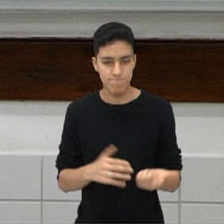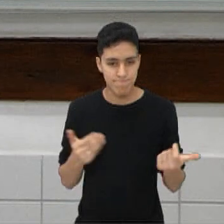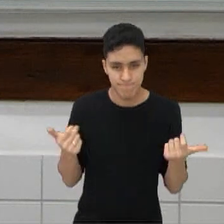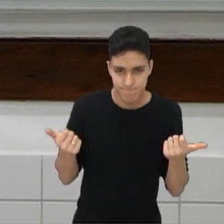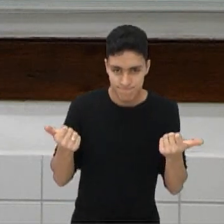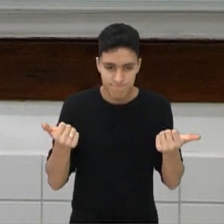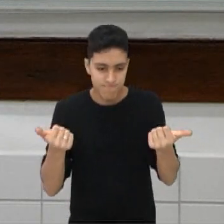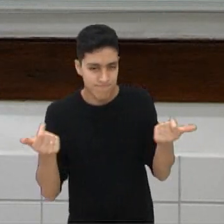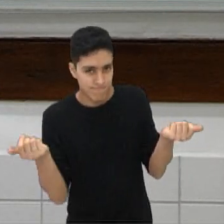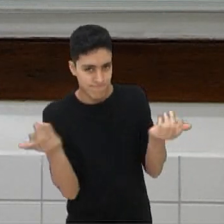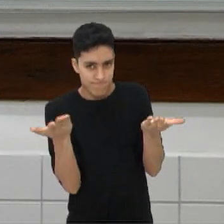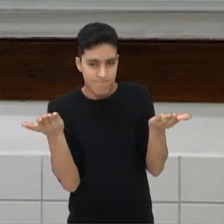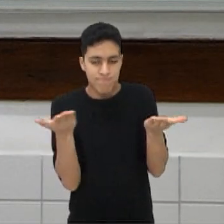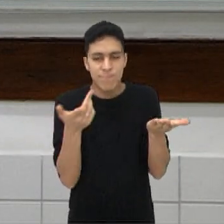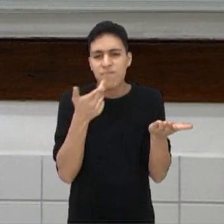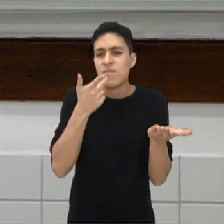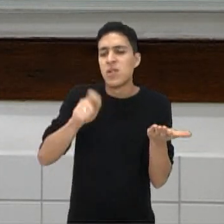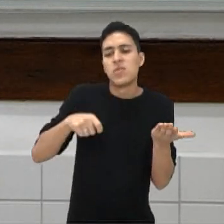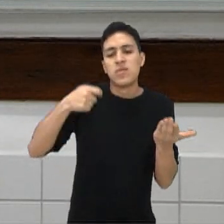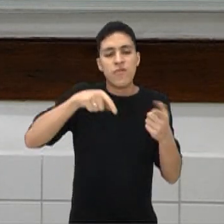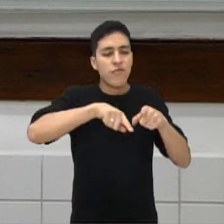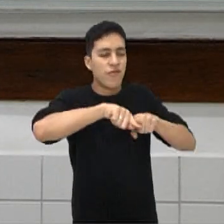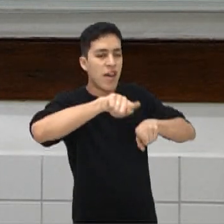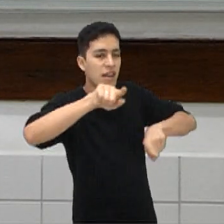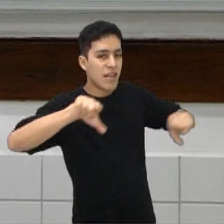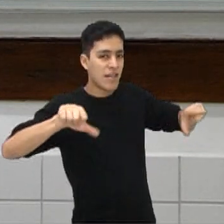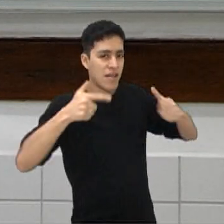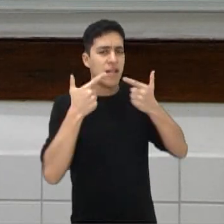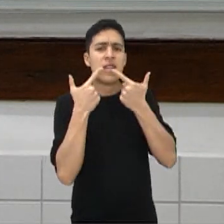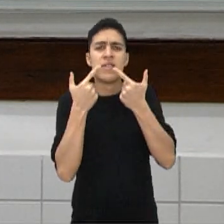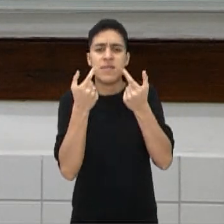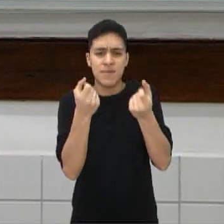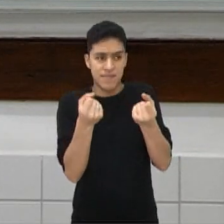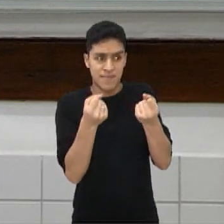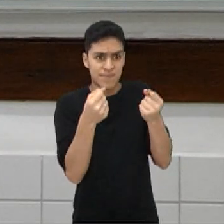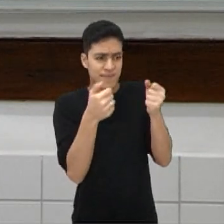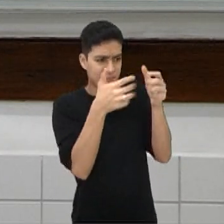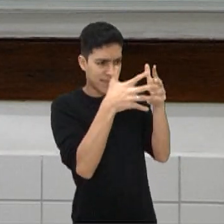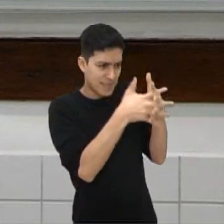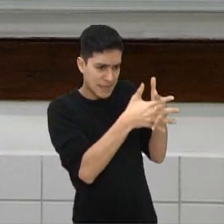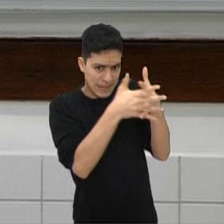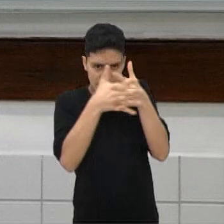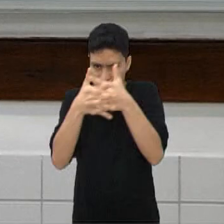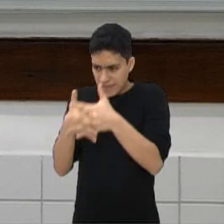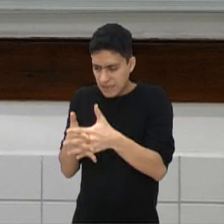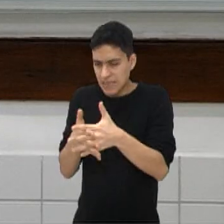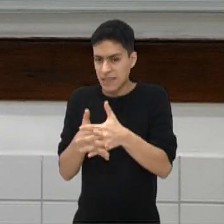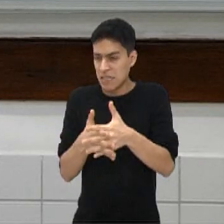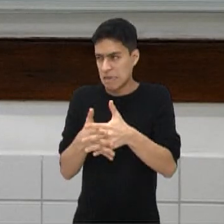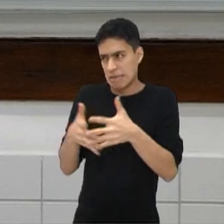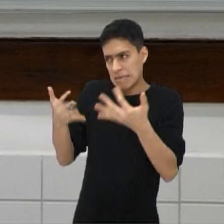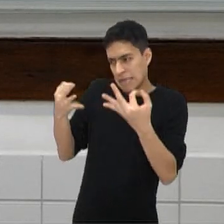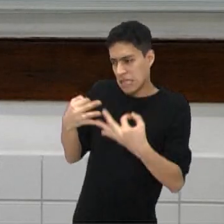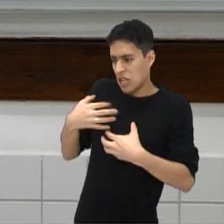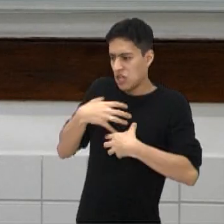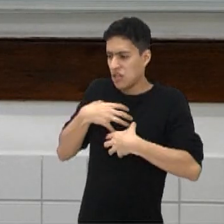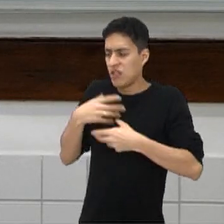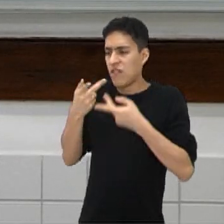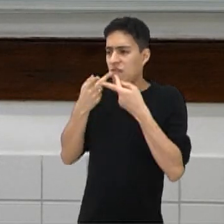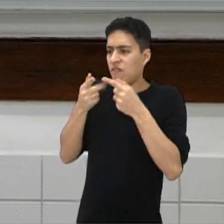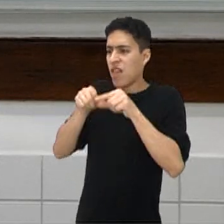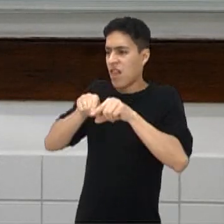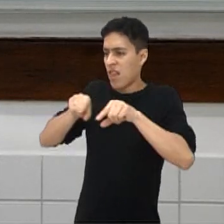Então, a gente está falando um pouquinho de variedade linguística, né? É complicado isso aí, será que está certo falar desse jeito, vacilar